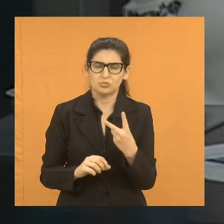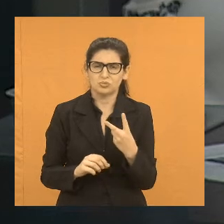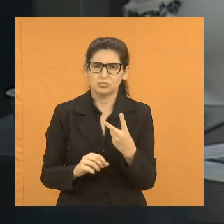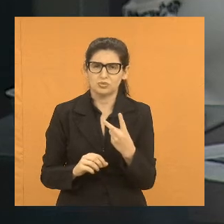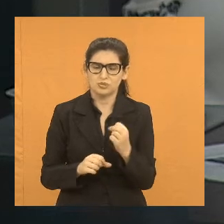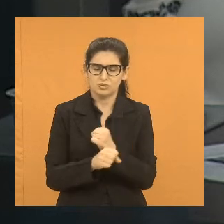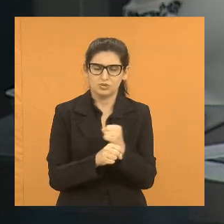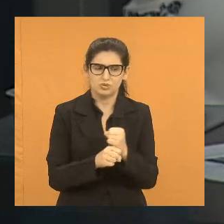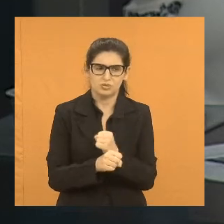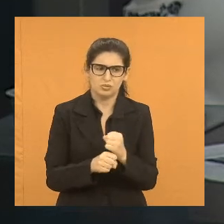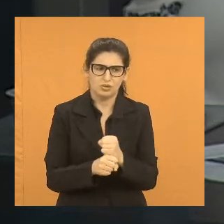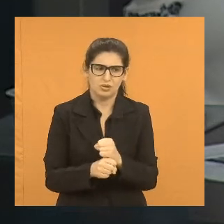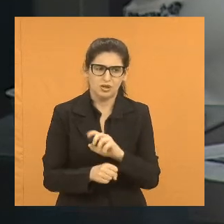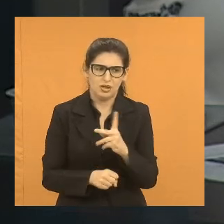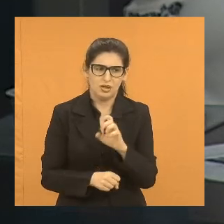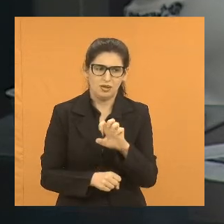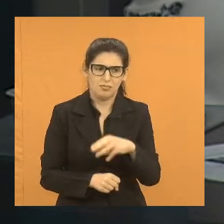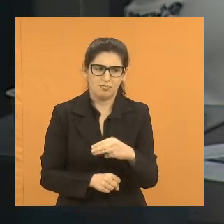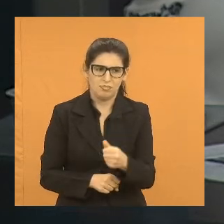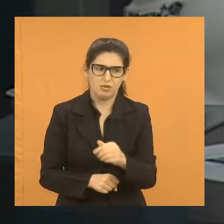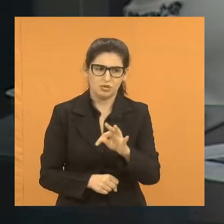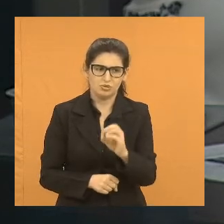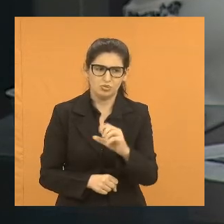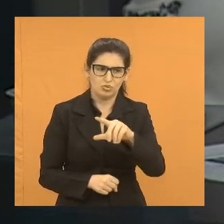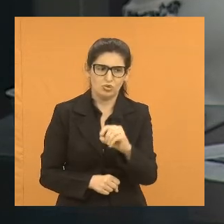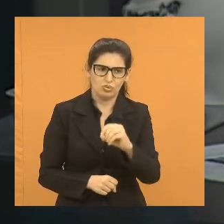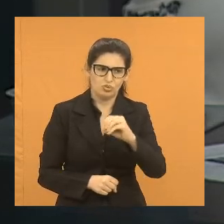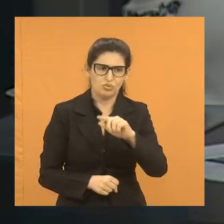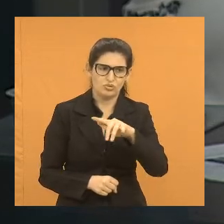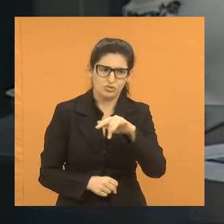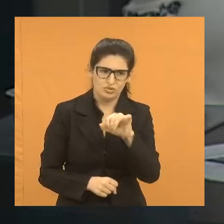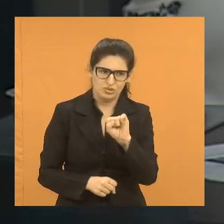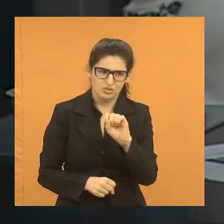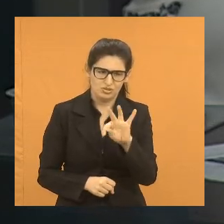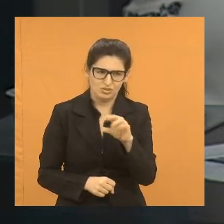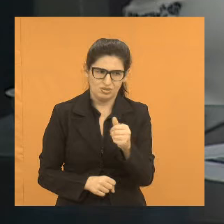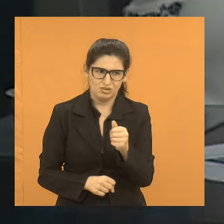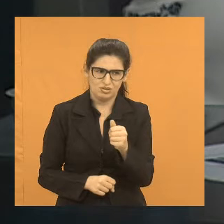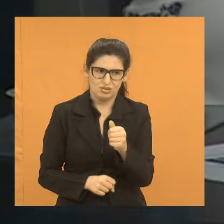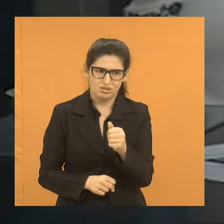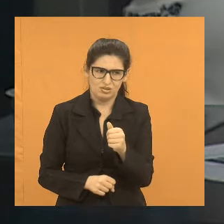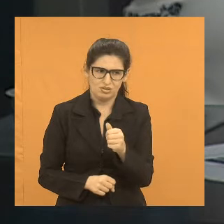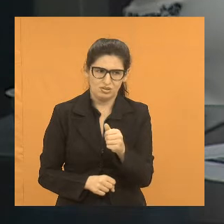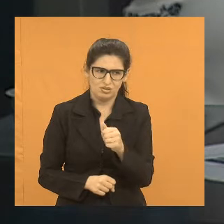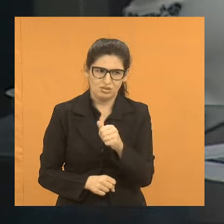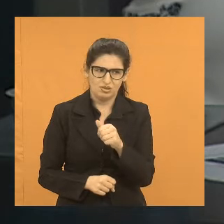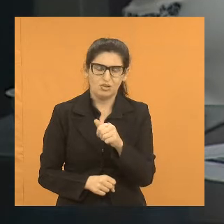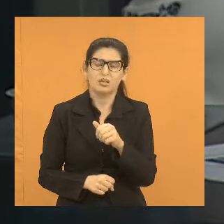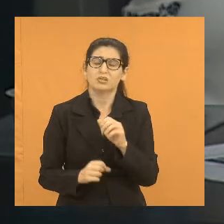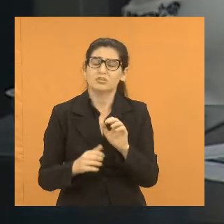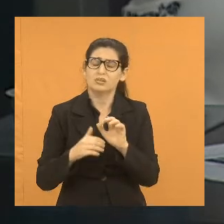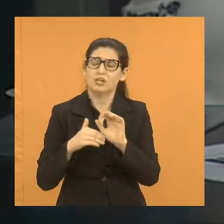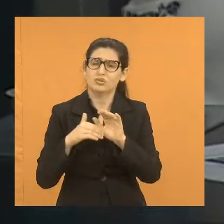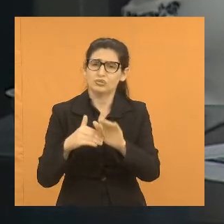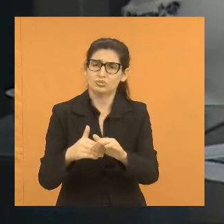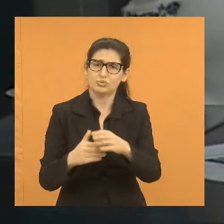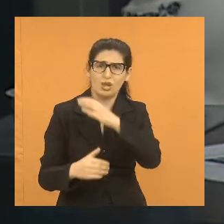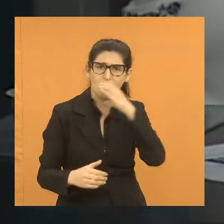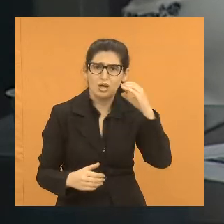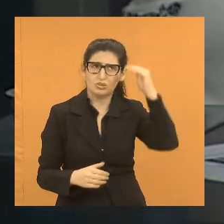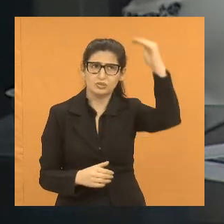o hematologista. Hoje nós temos o hematologista que vem para atender adulto. A gente